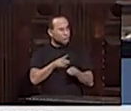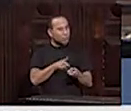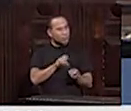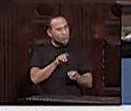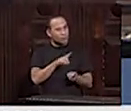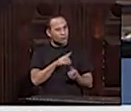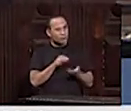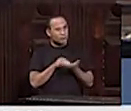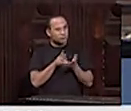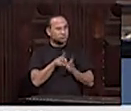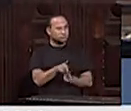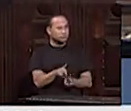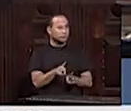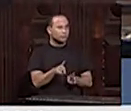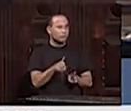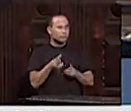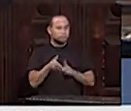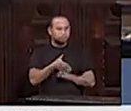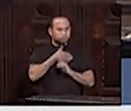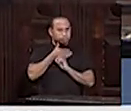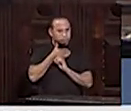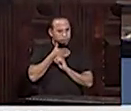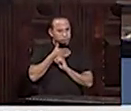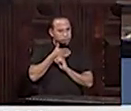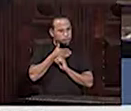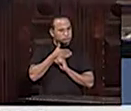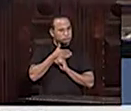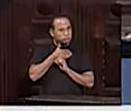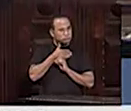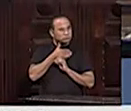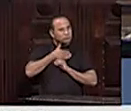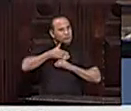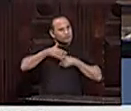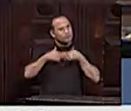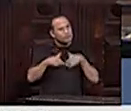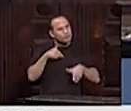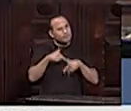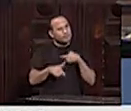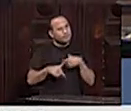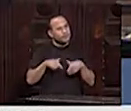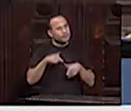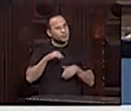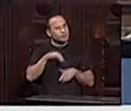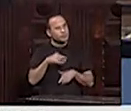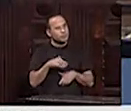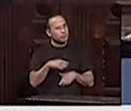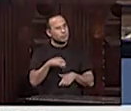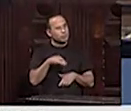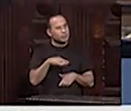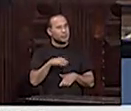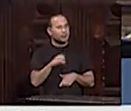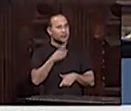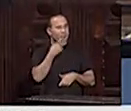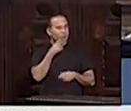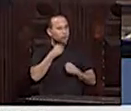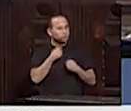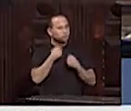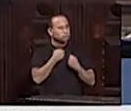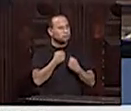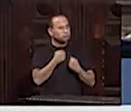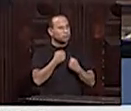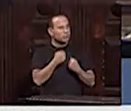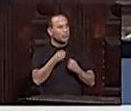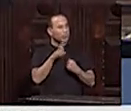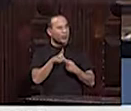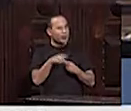indireto, para proteger postos de trabalho já existentes, é um esforço importante. Mas